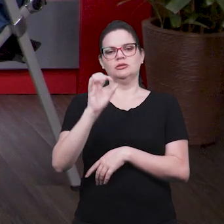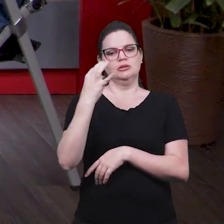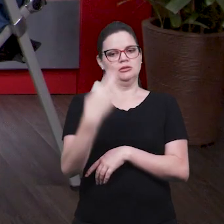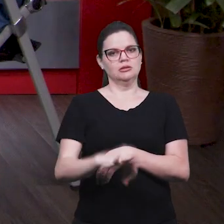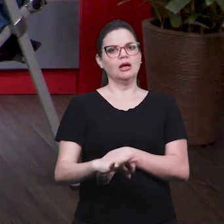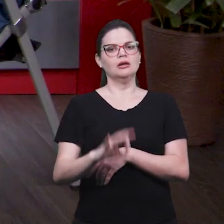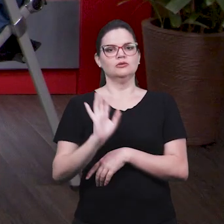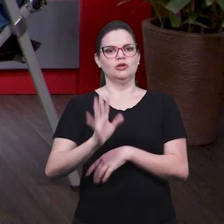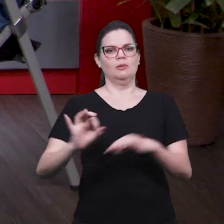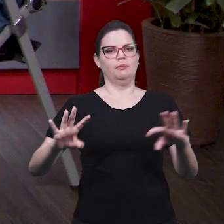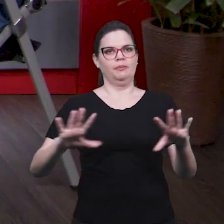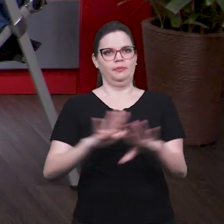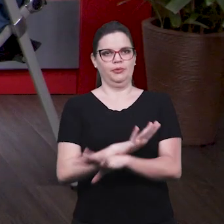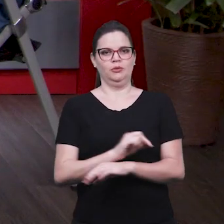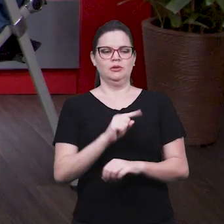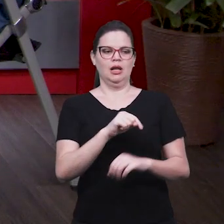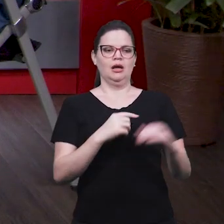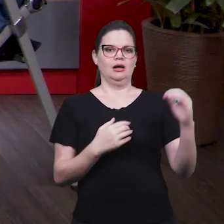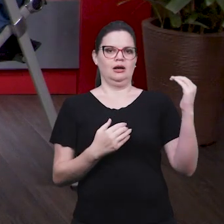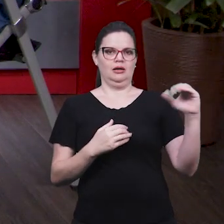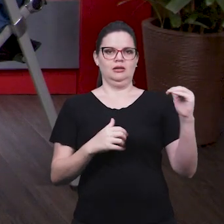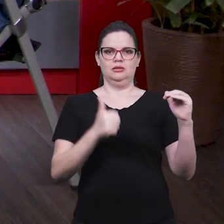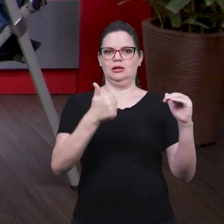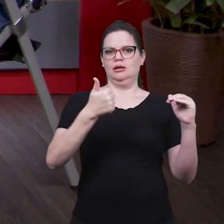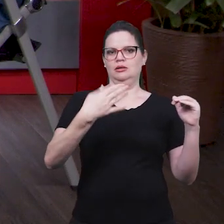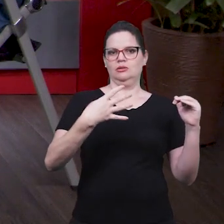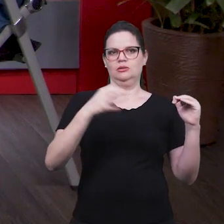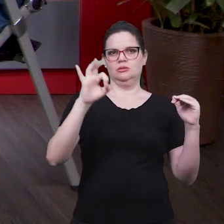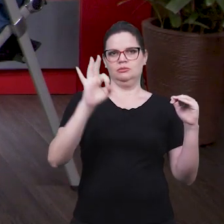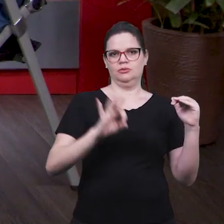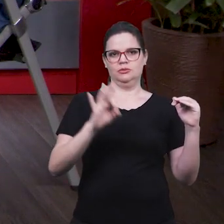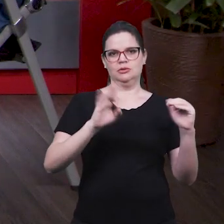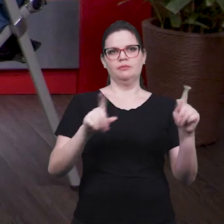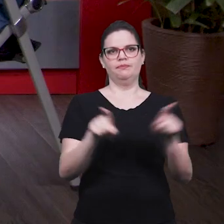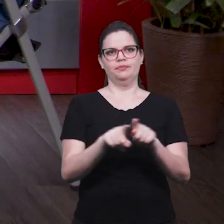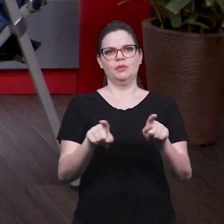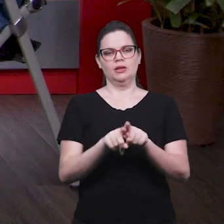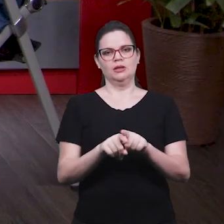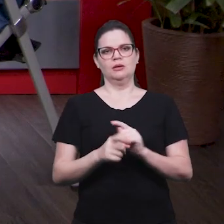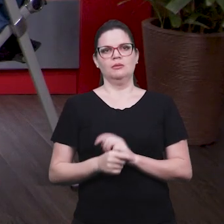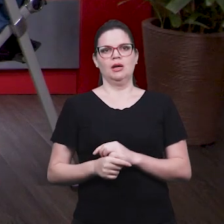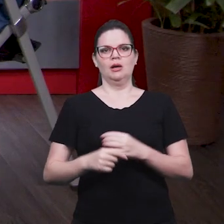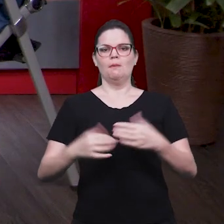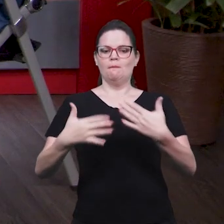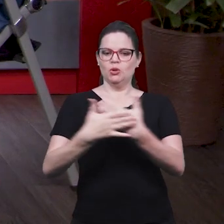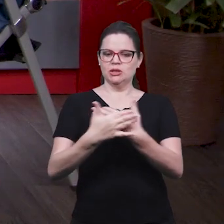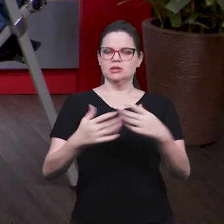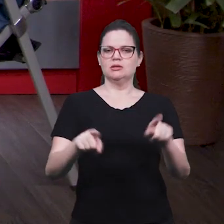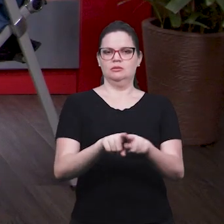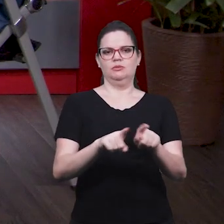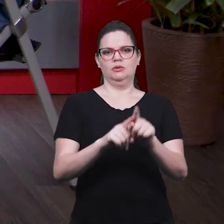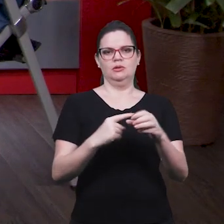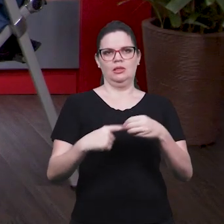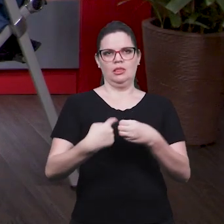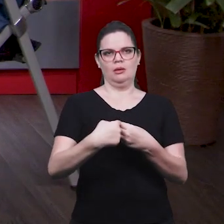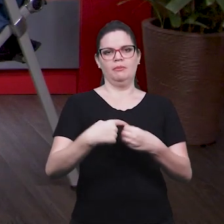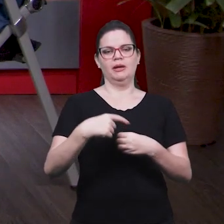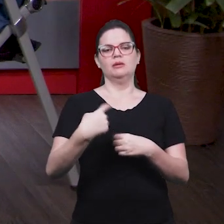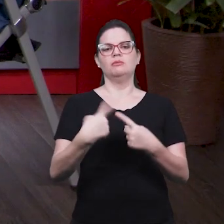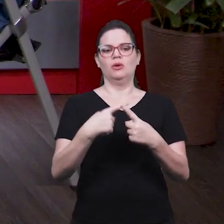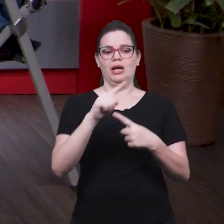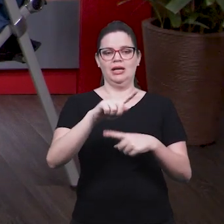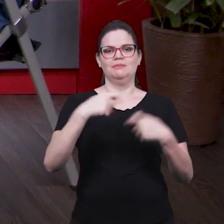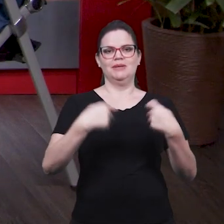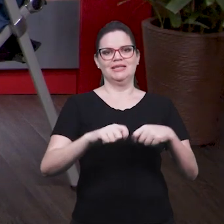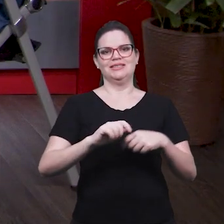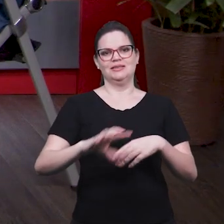uma alíquota para o servidor, no caso em Cariacica 14%, e também para o município, que é